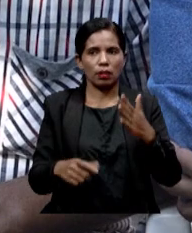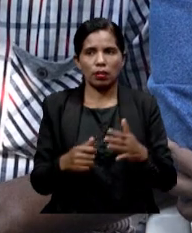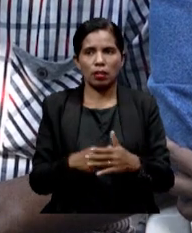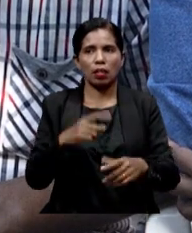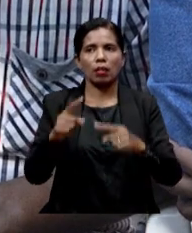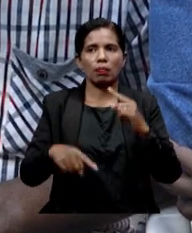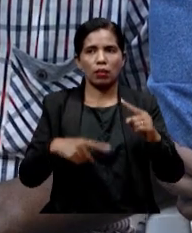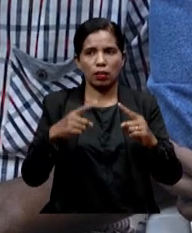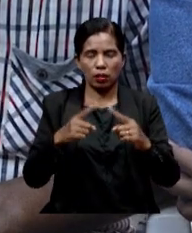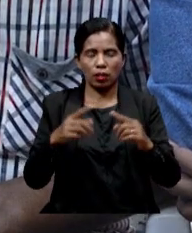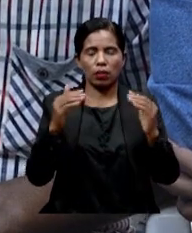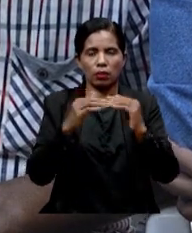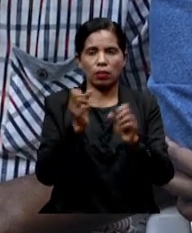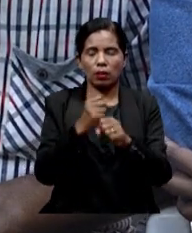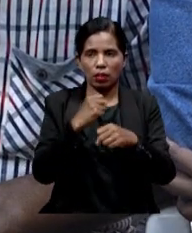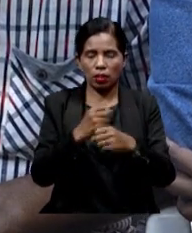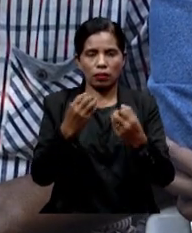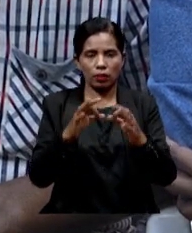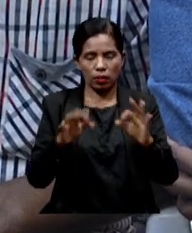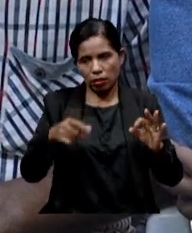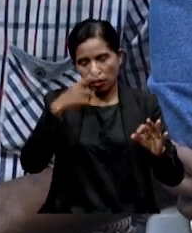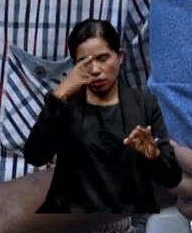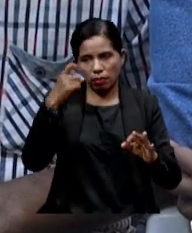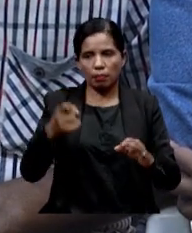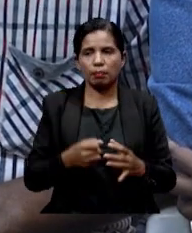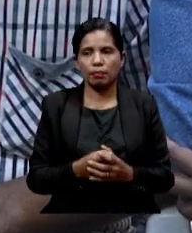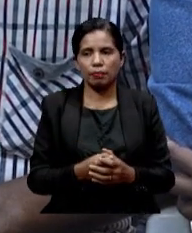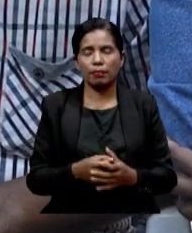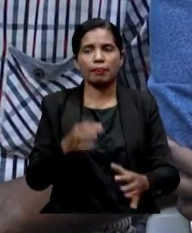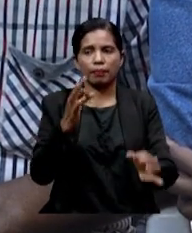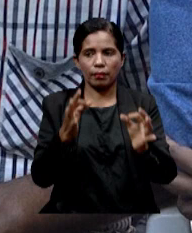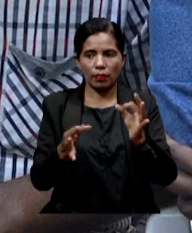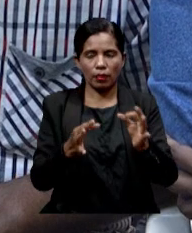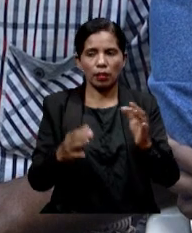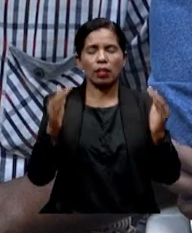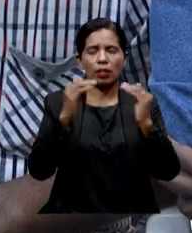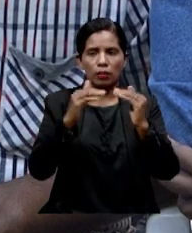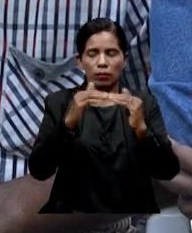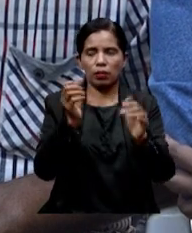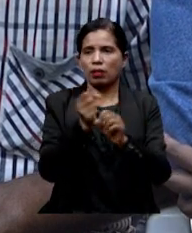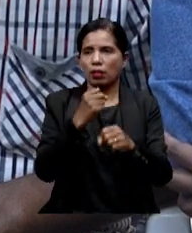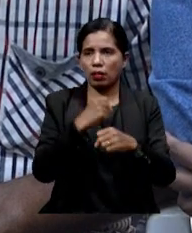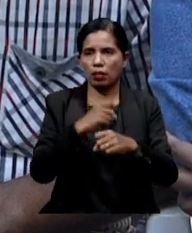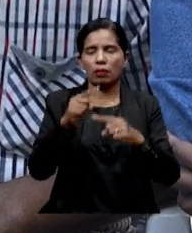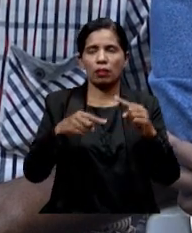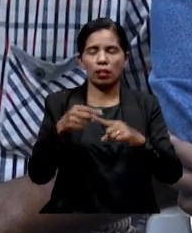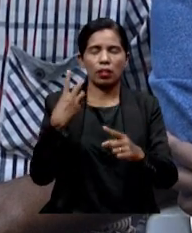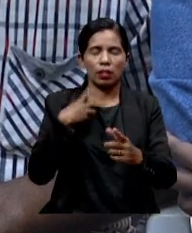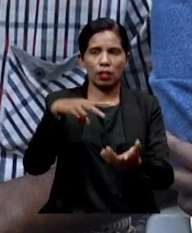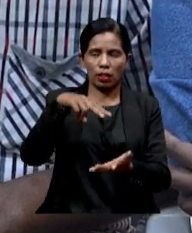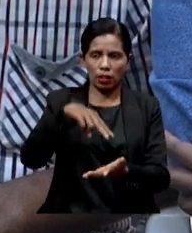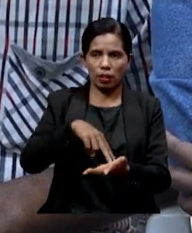banghira kongres ida realizati ona tamba kuando kongres ne realiza Bangira ita establece ona